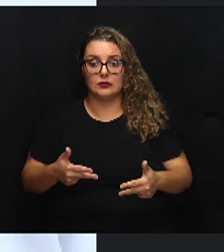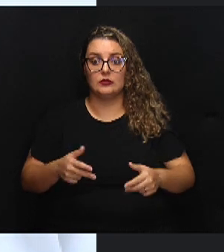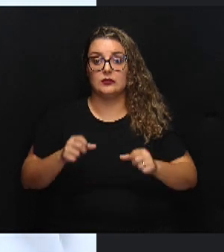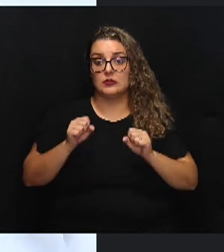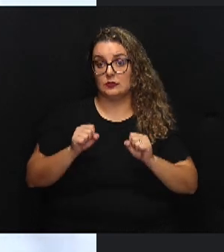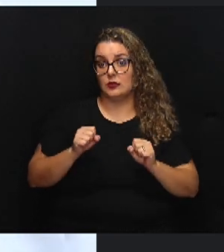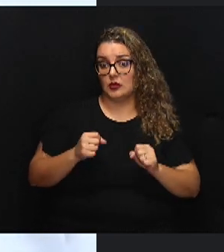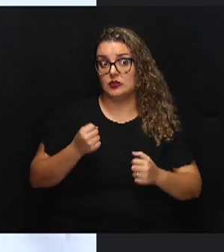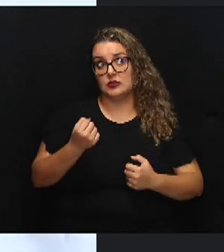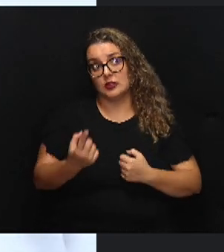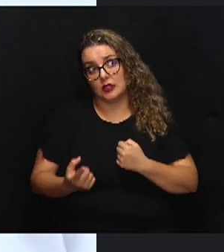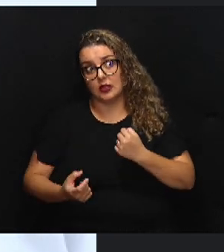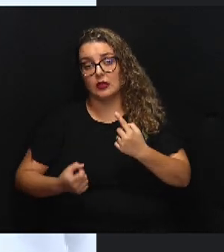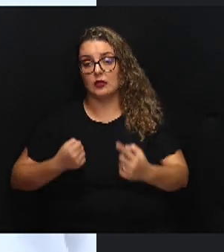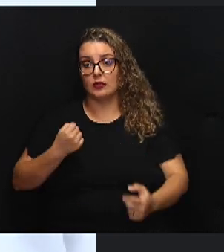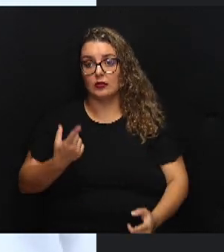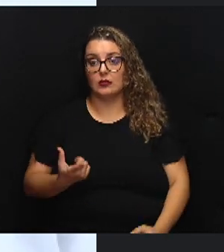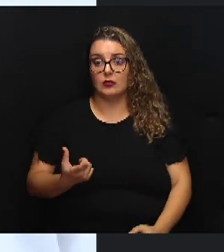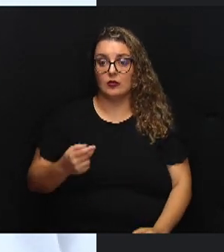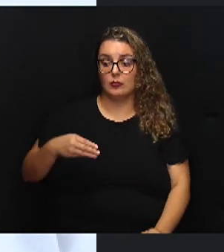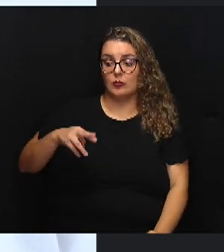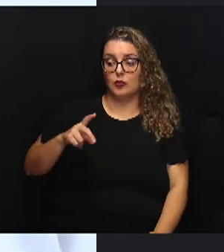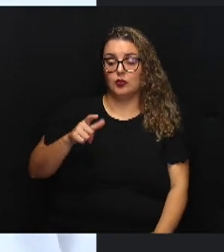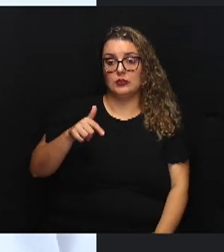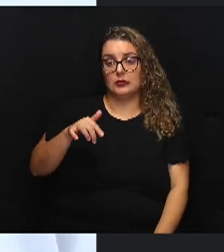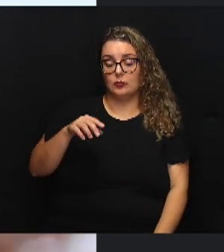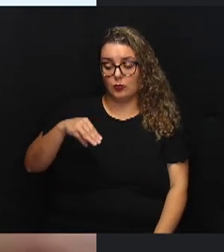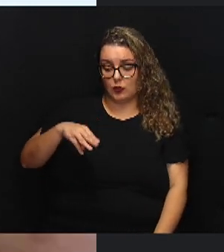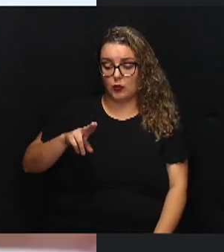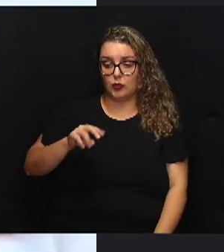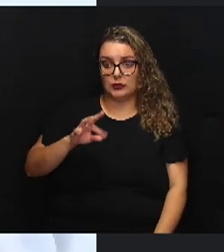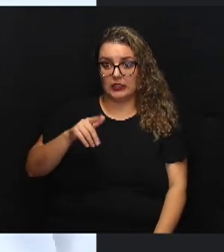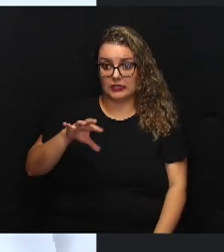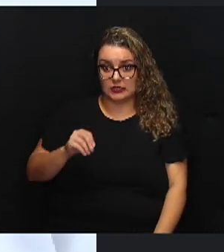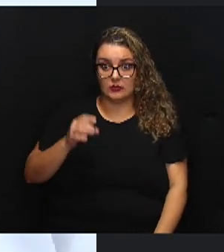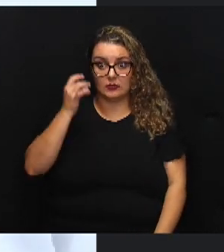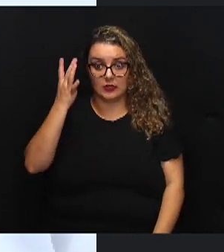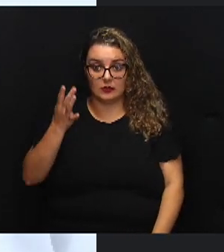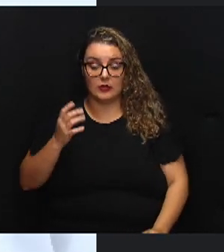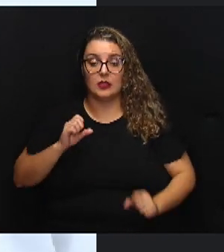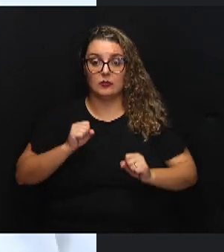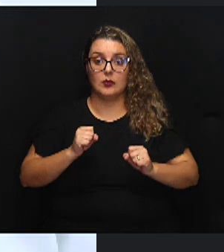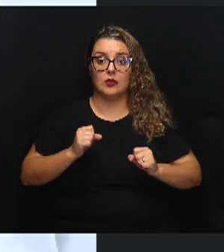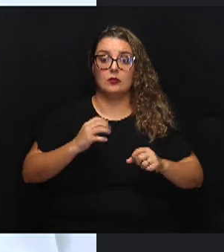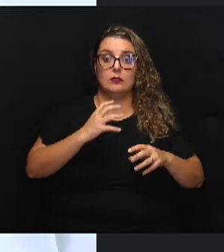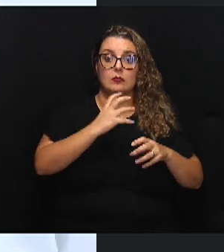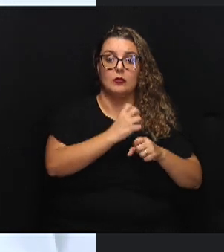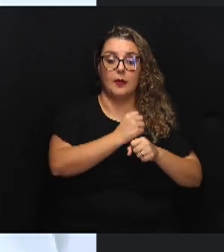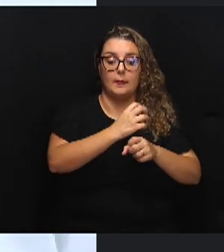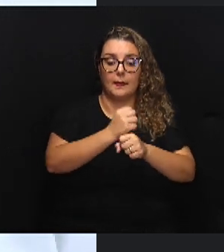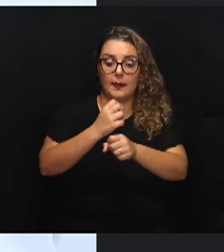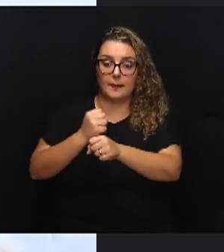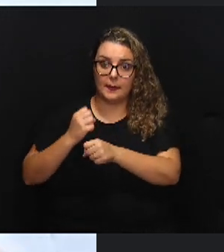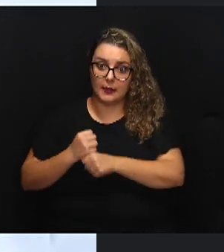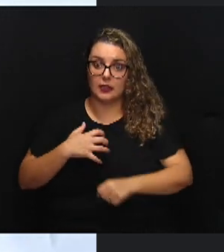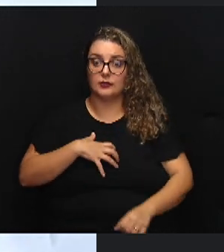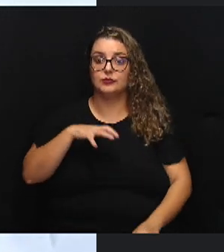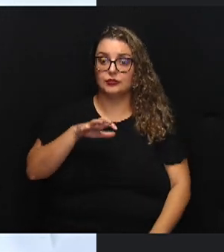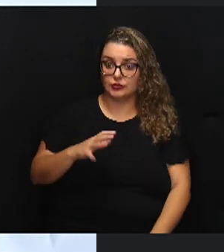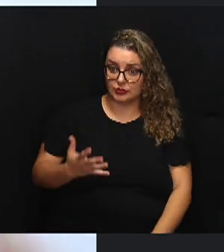ter alguma mutação que facilite, mas você pode ter todas essas outras